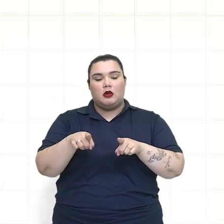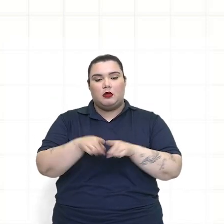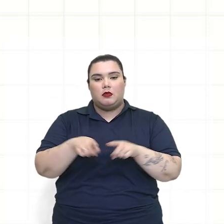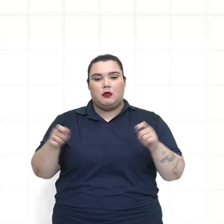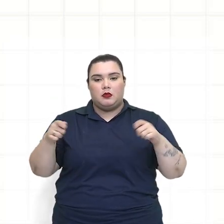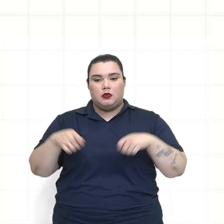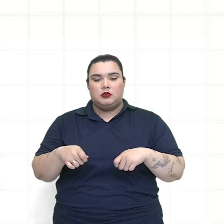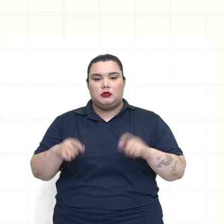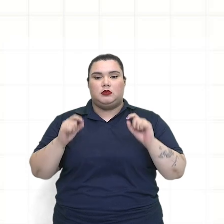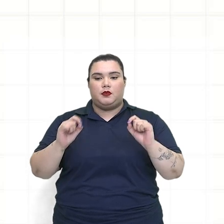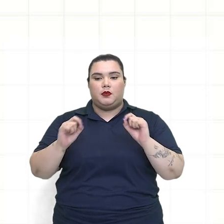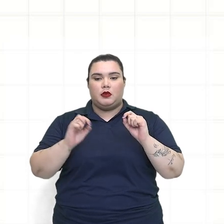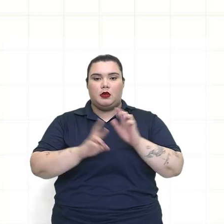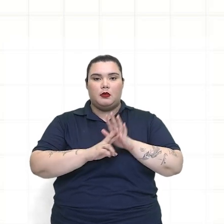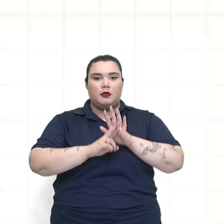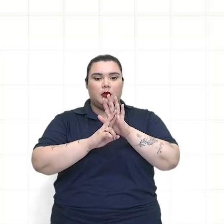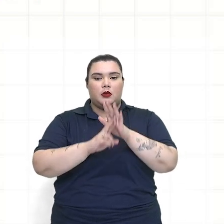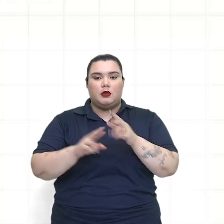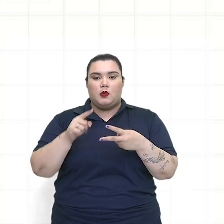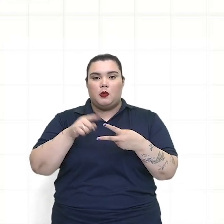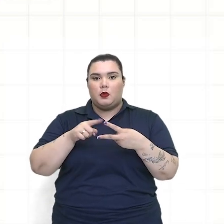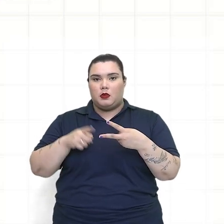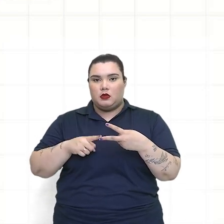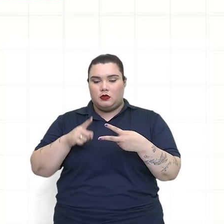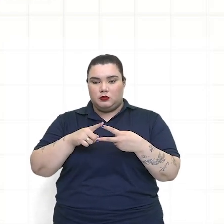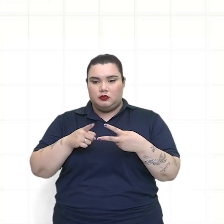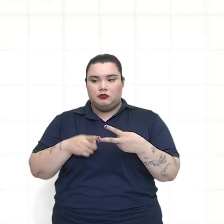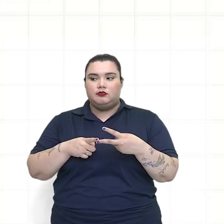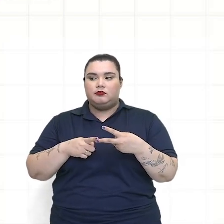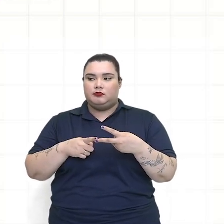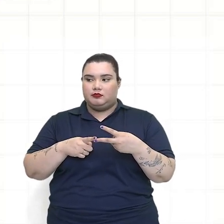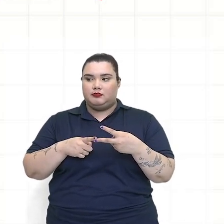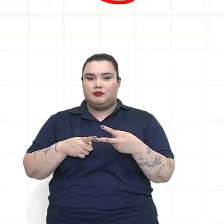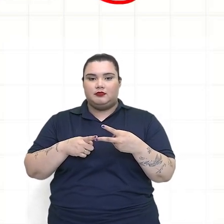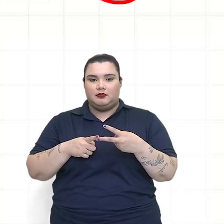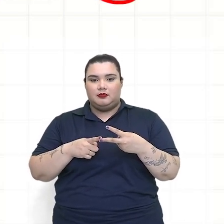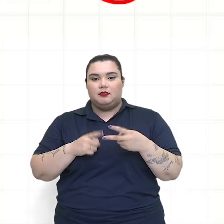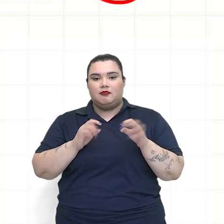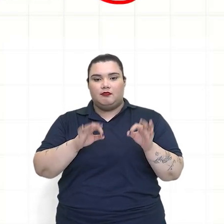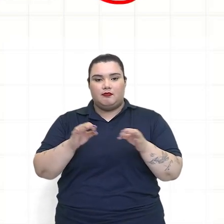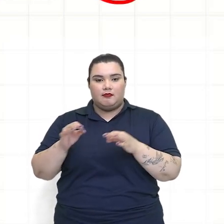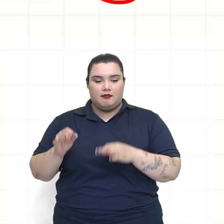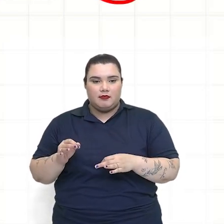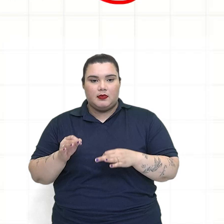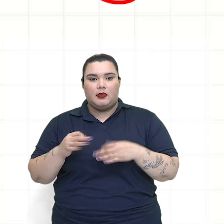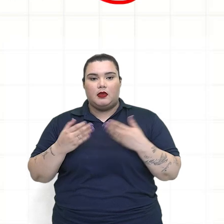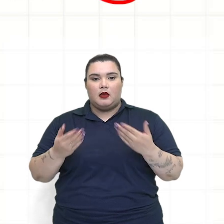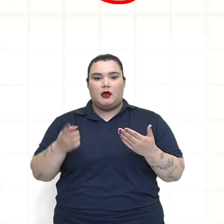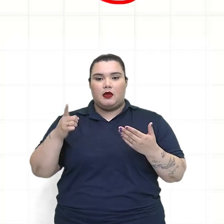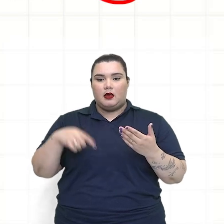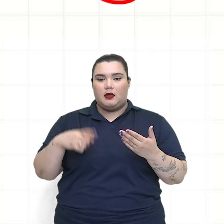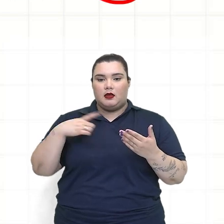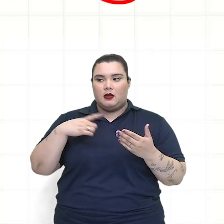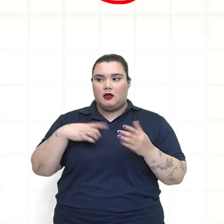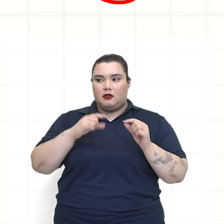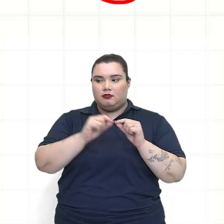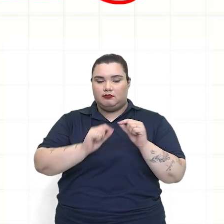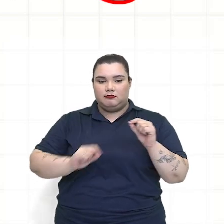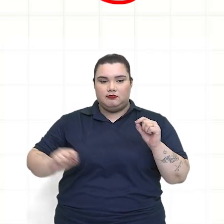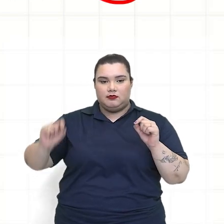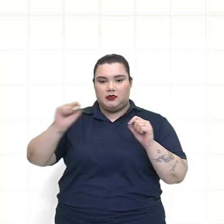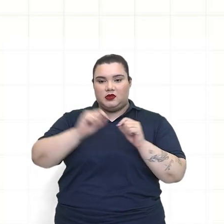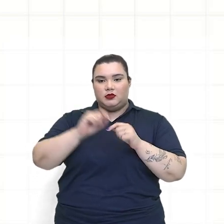isso, olha lá, temos os ângulos, né, que são numa circunferência, né, divididos